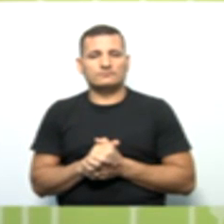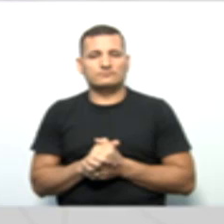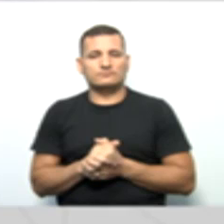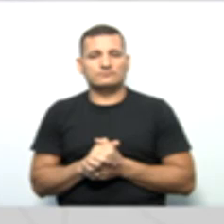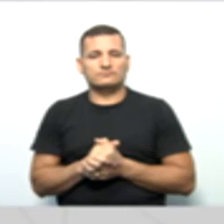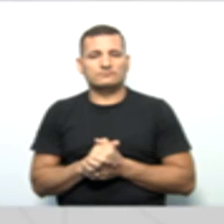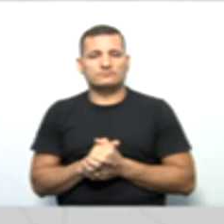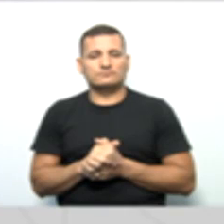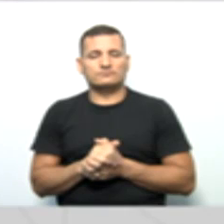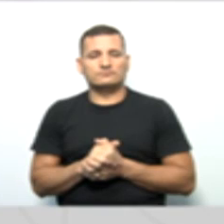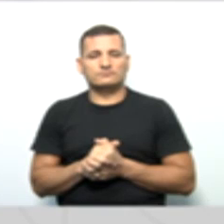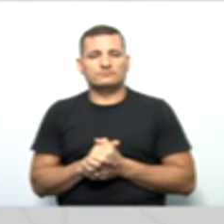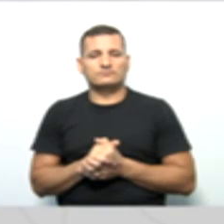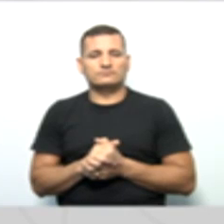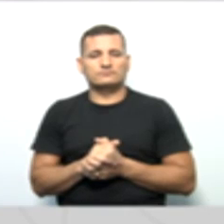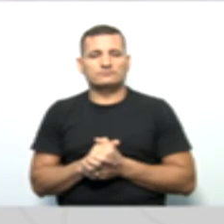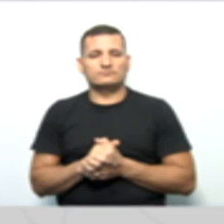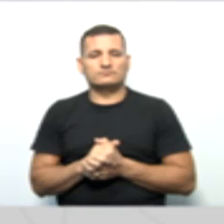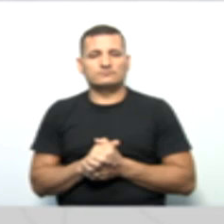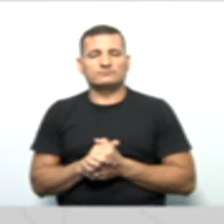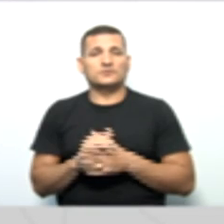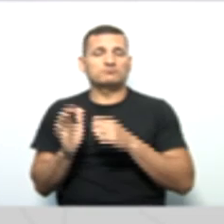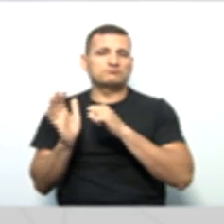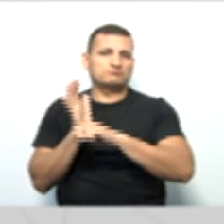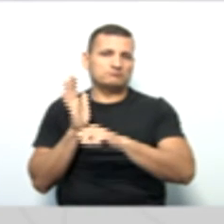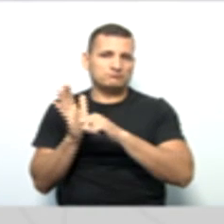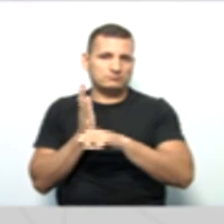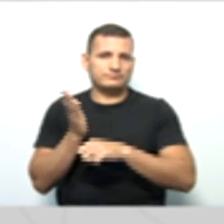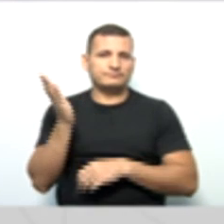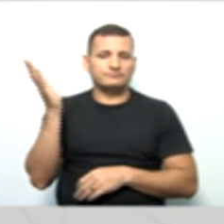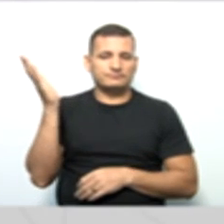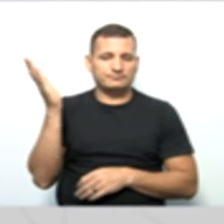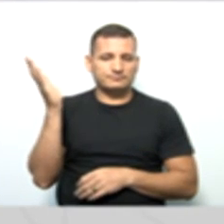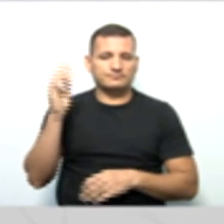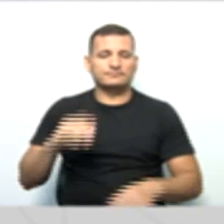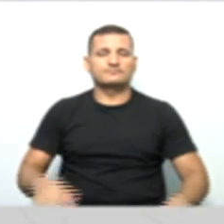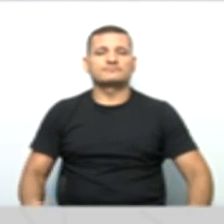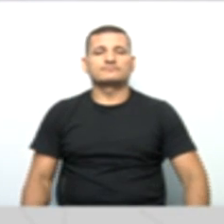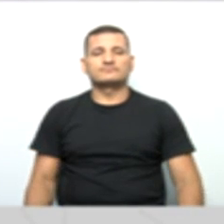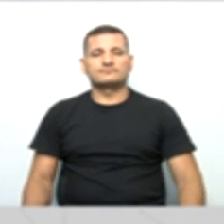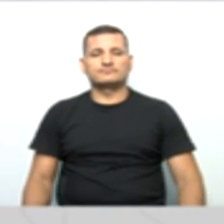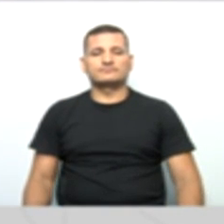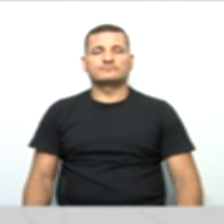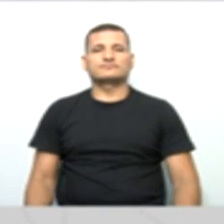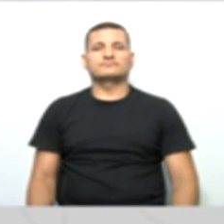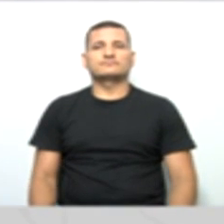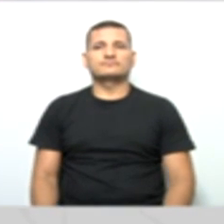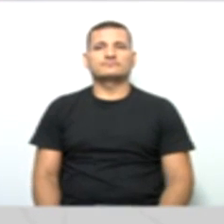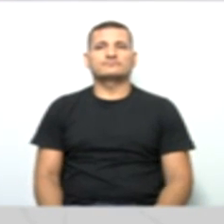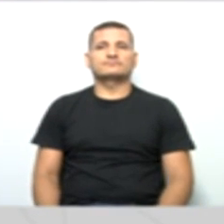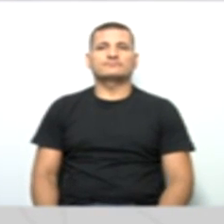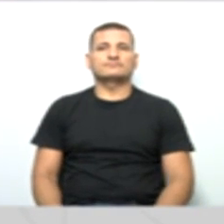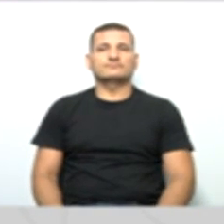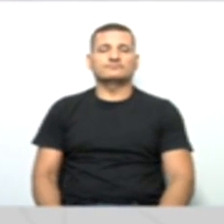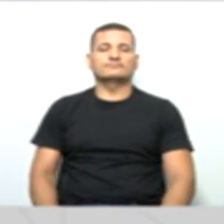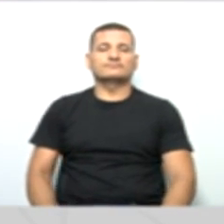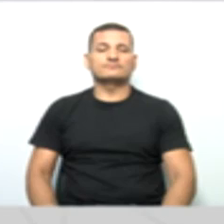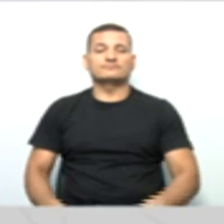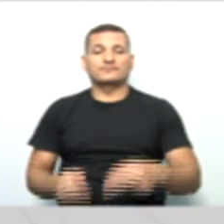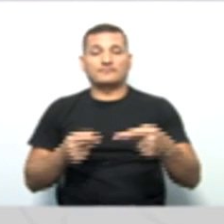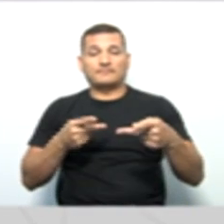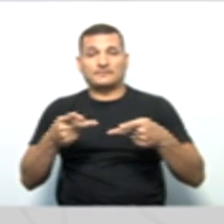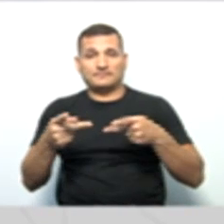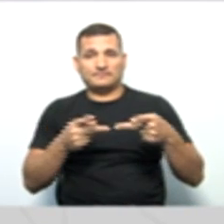Qual é a nossa resposta, gente? Ó, anotem aí, gente, a dica do professor Saulo. Anotem essas respostas de sala de aula. O